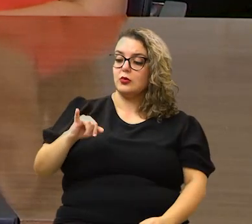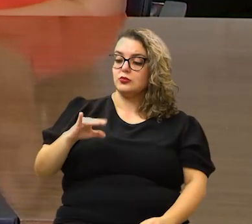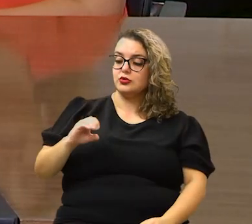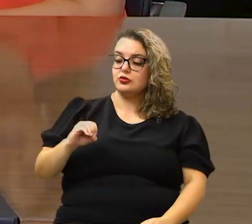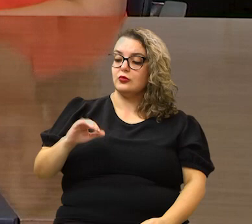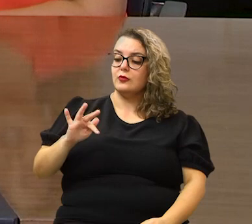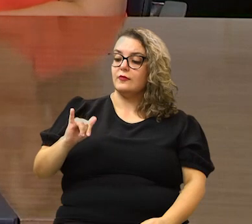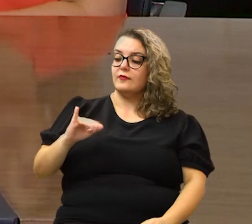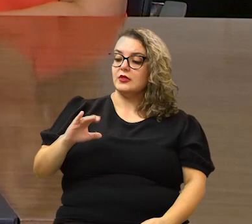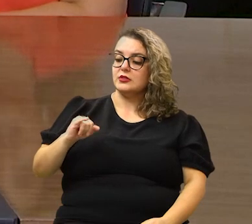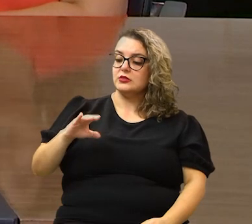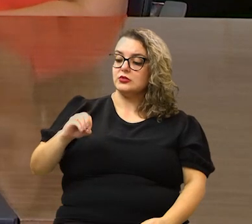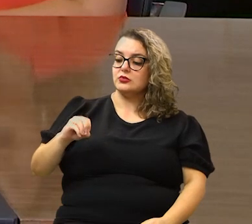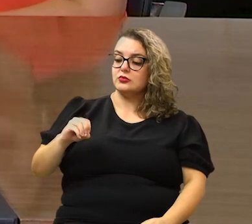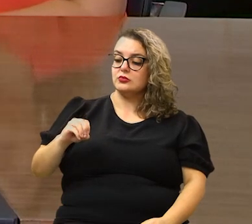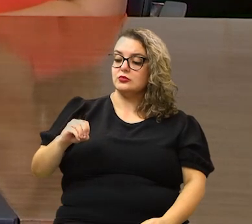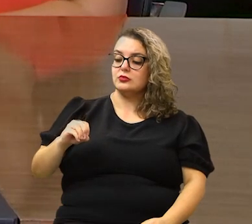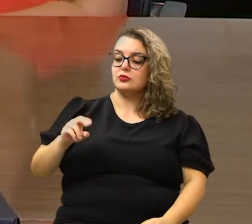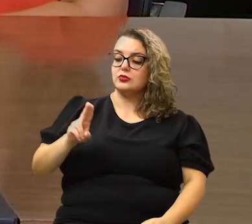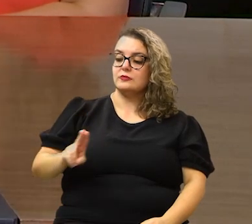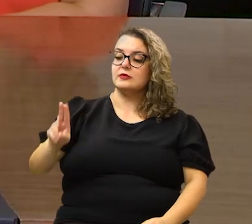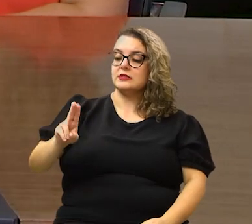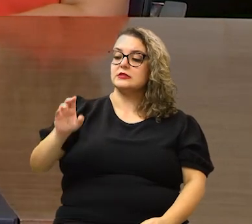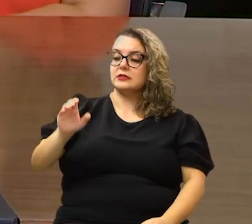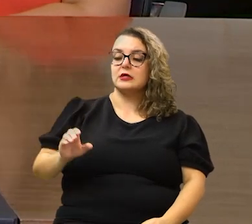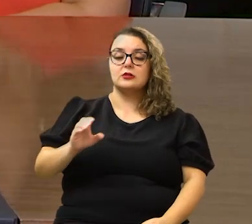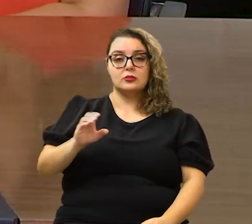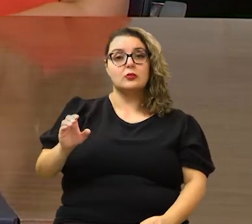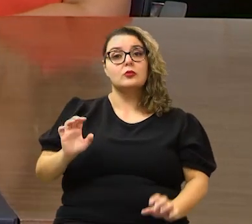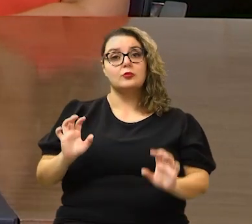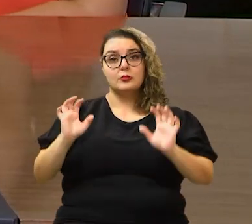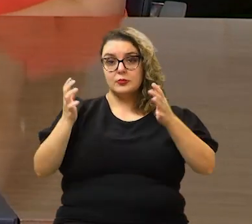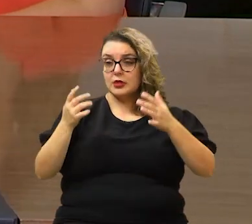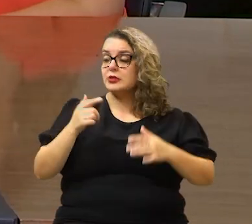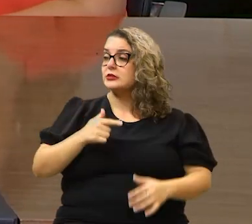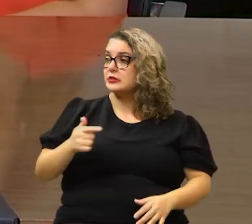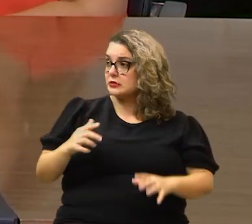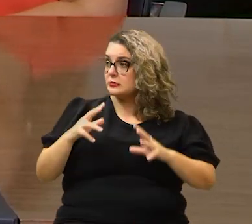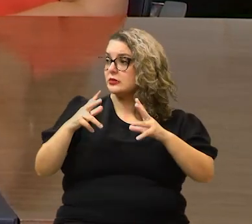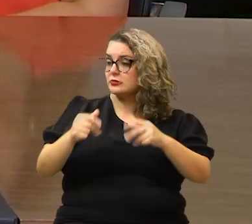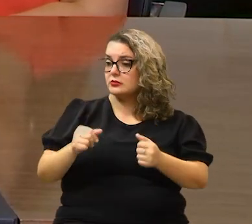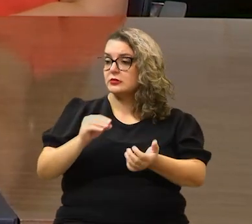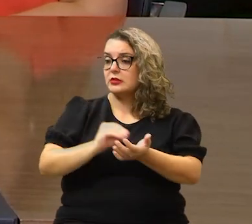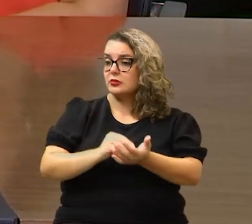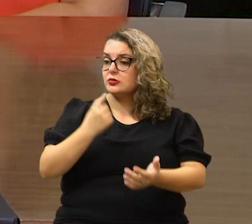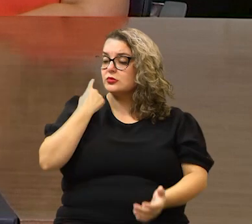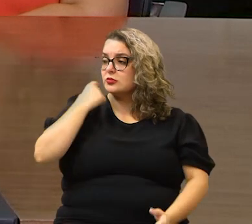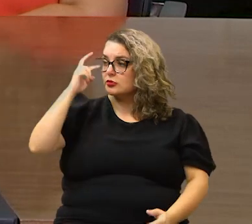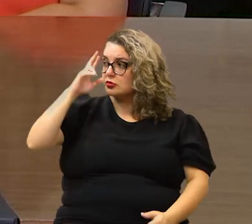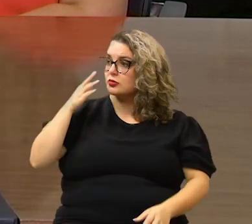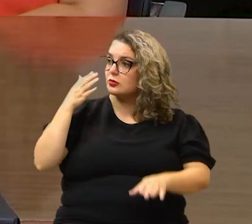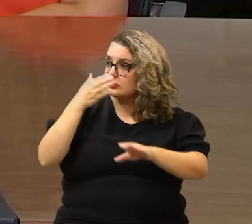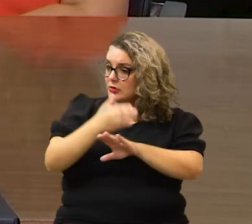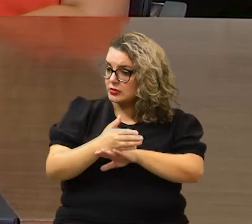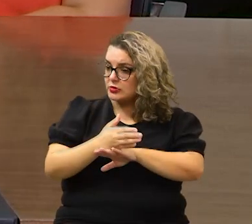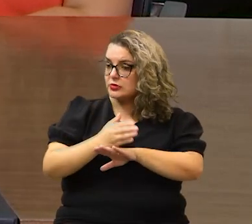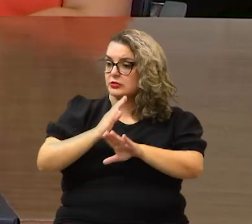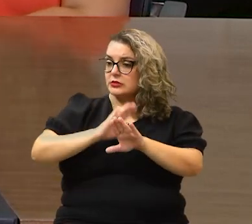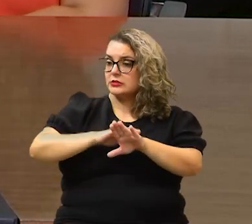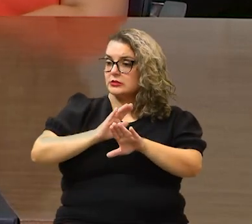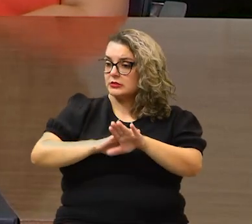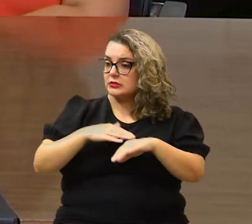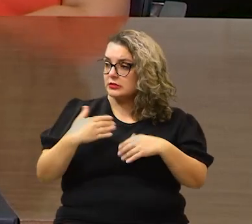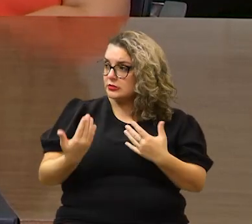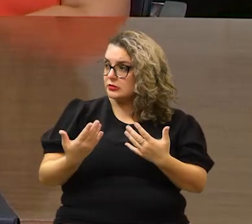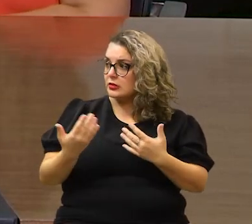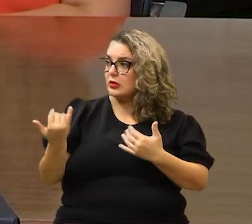Pontifícia Universidade Católica aqui da nossa cidade. Uma comemoração que foi na semana toda e na última sexta-feira, inclusive, o senhor participou